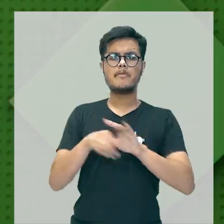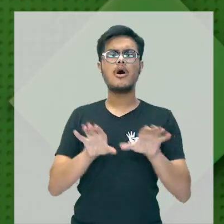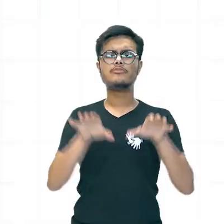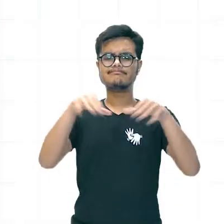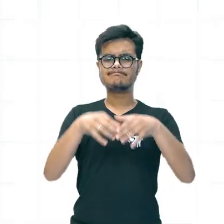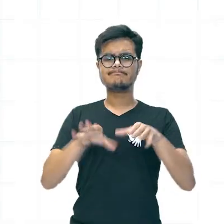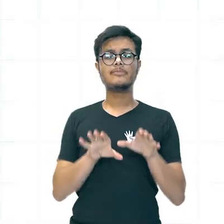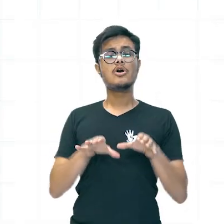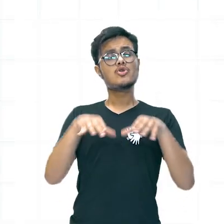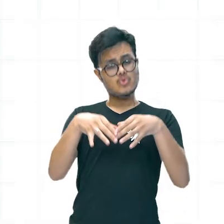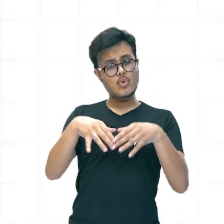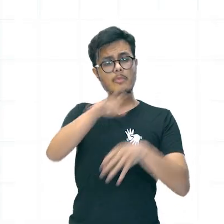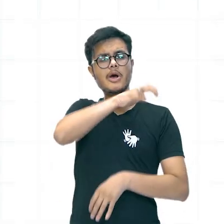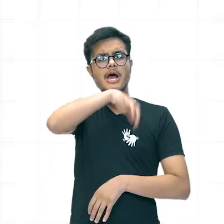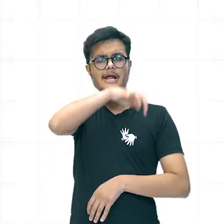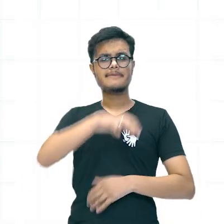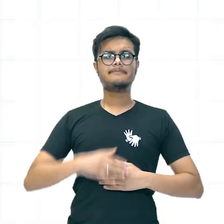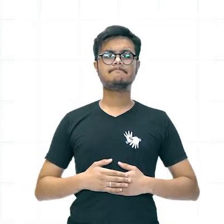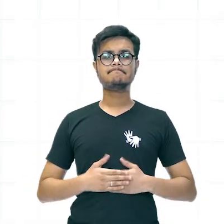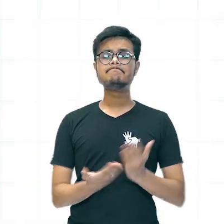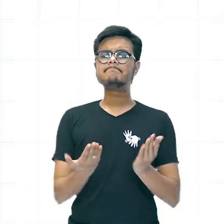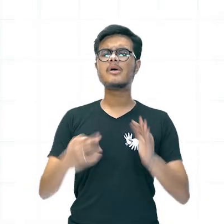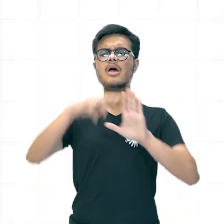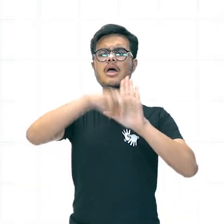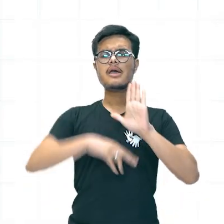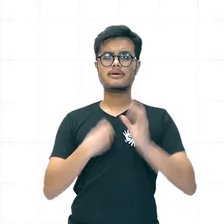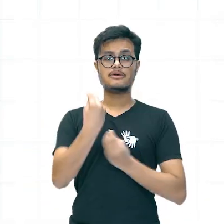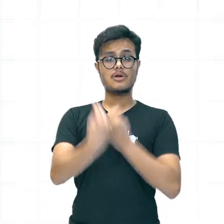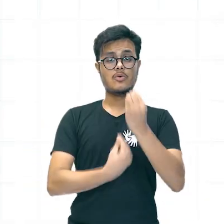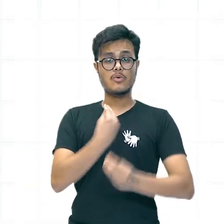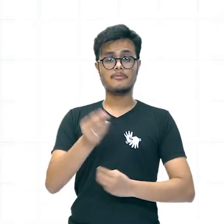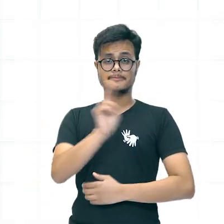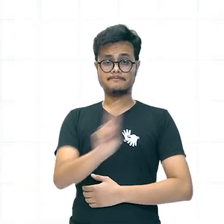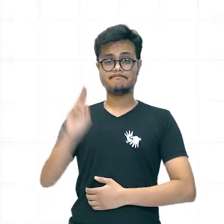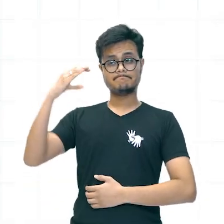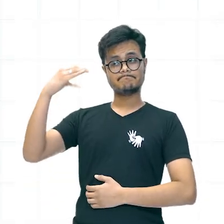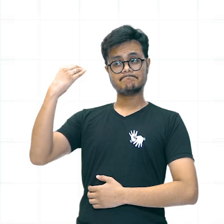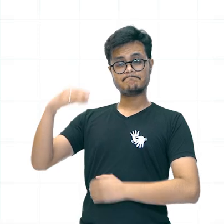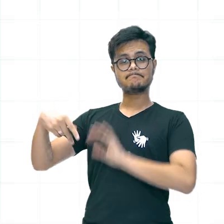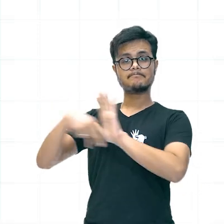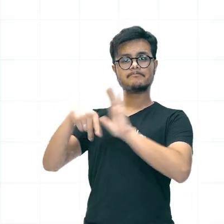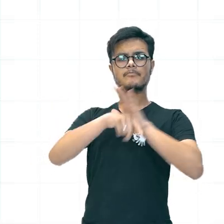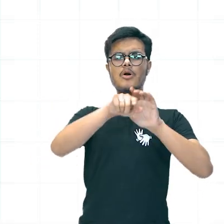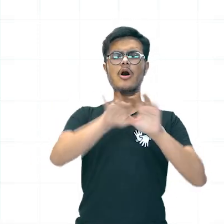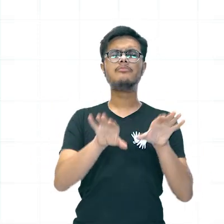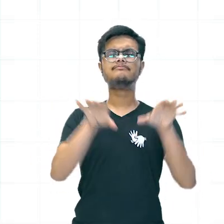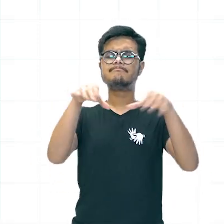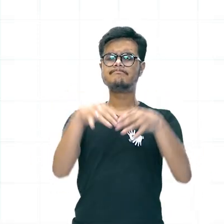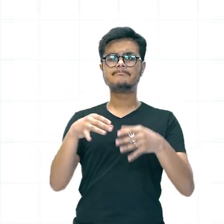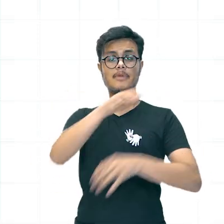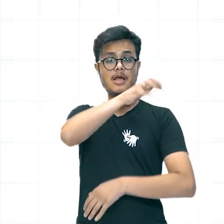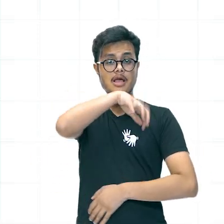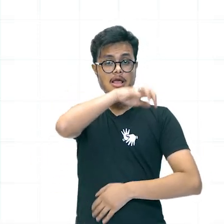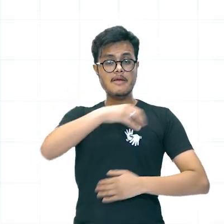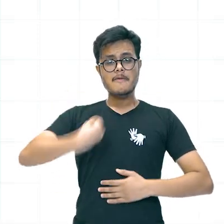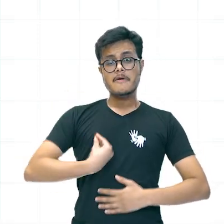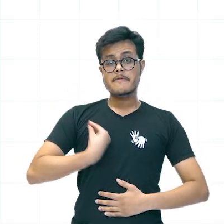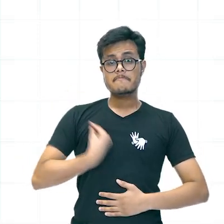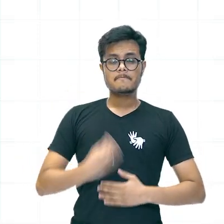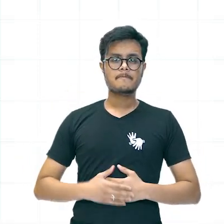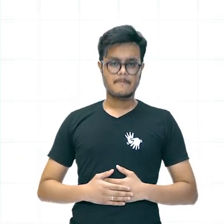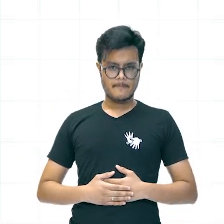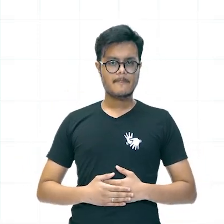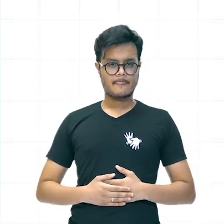espécies. Então, observe aí que existem algumas regras para a nomenclatura dos seres vivos. Essa nomenclatura ela vai